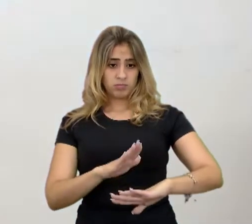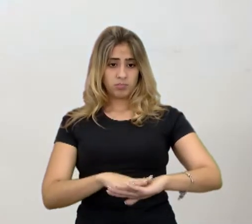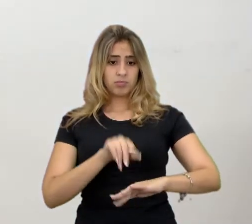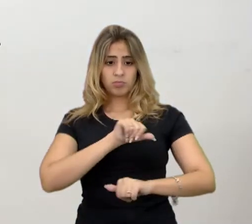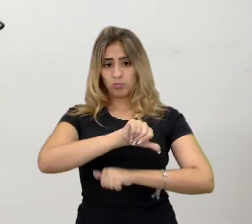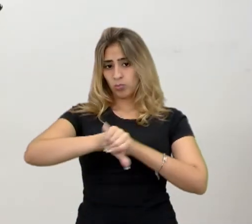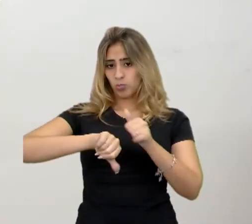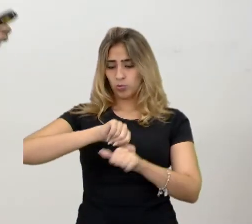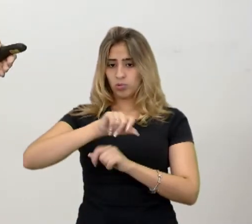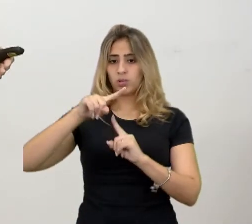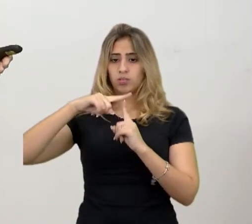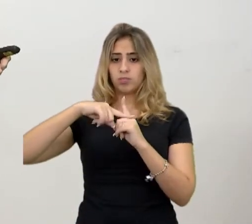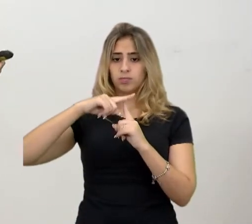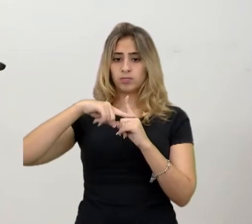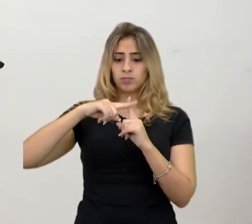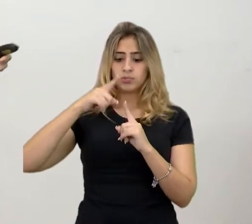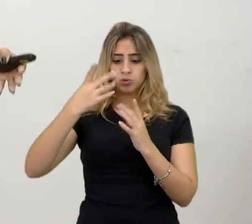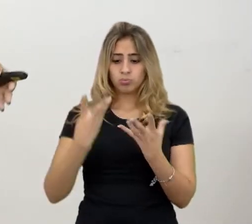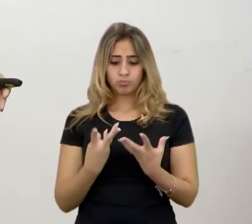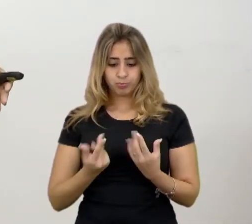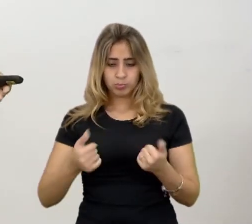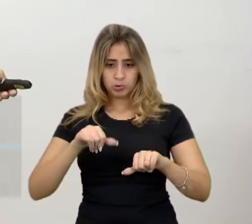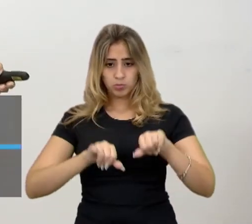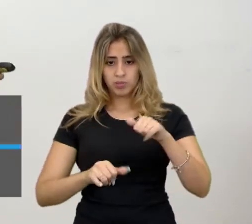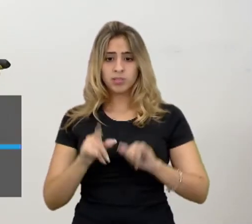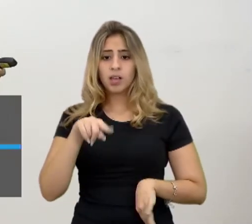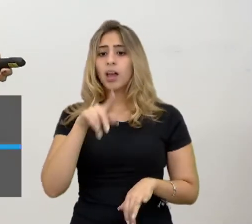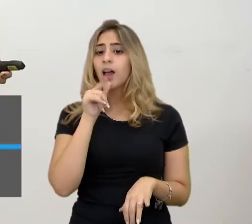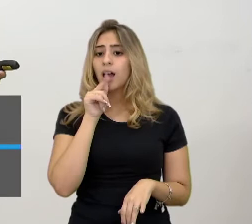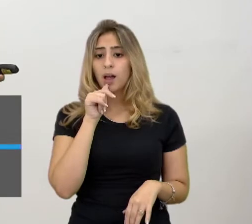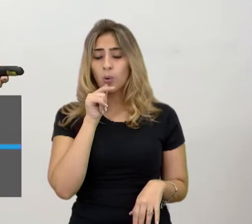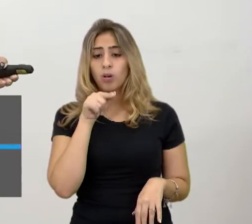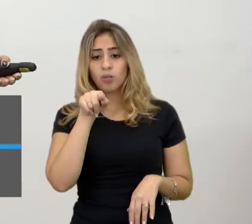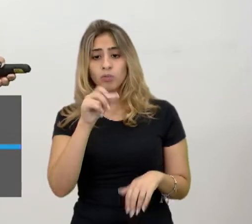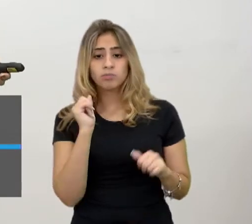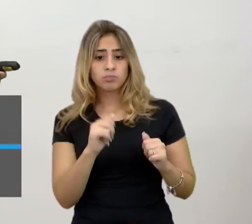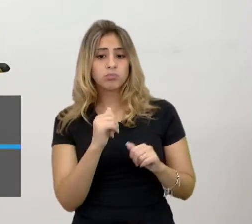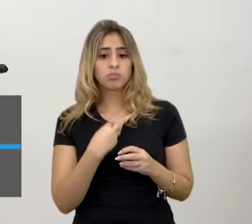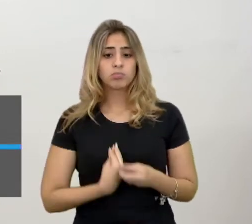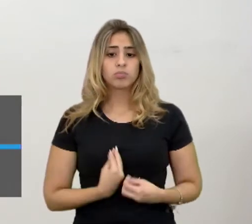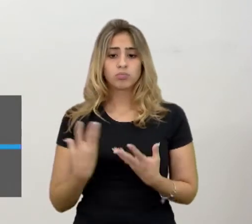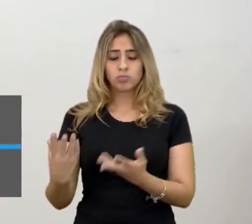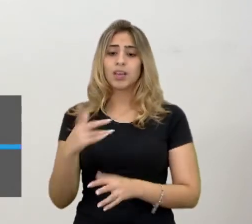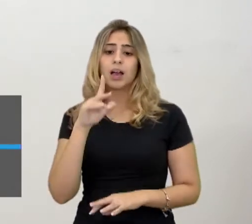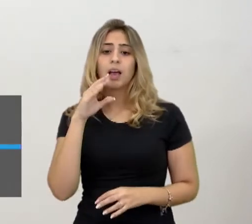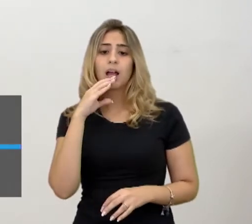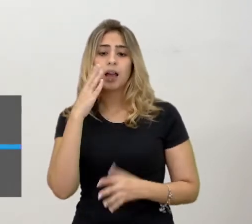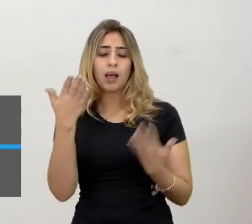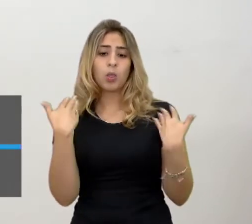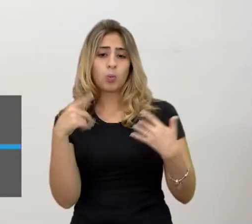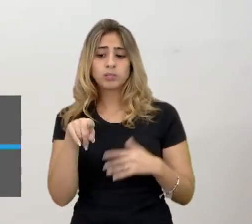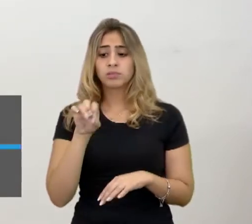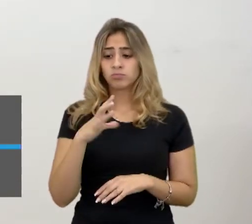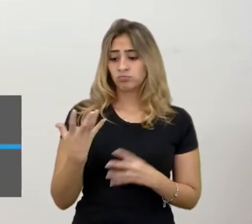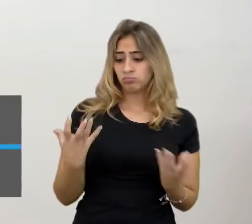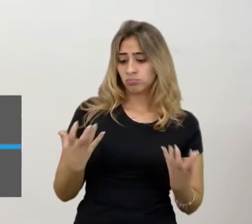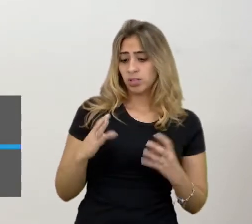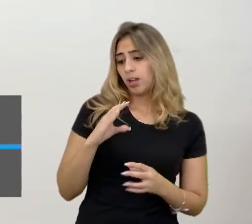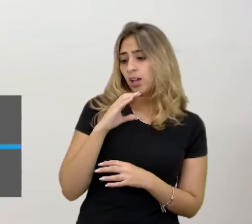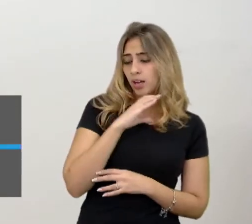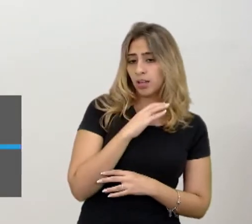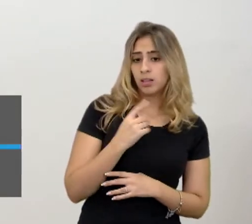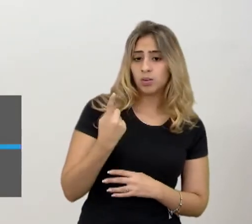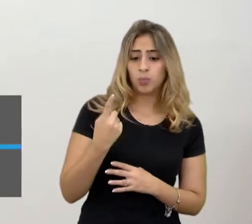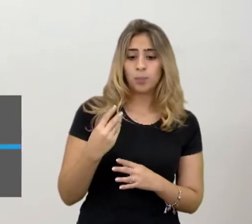mudar a temperatura de uma substância, que é a água, você vai ter que oferecer uma quantidade de calor. Agora, se você quer aquecer um